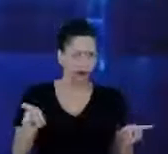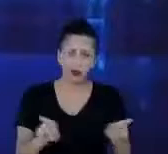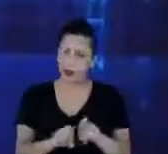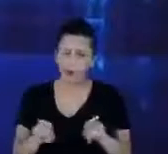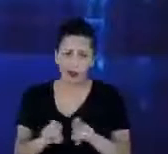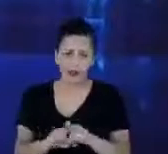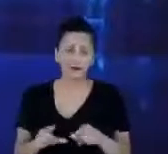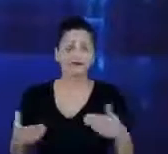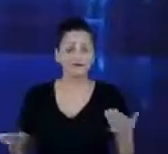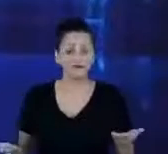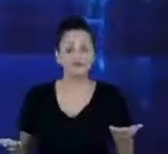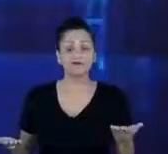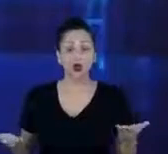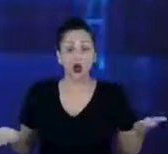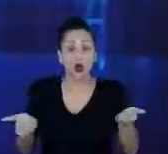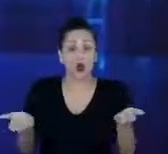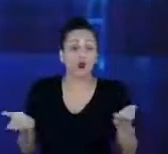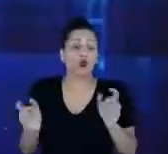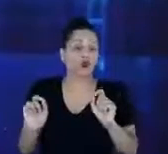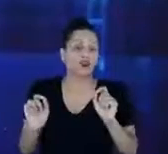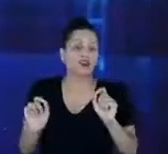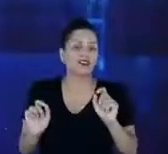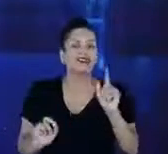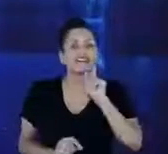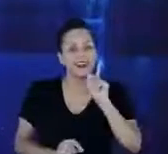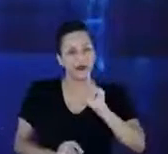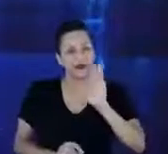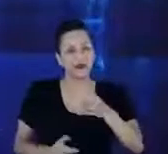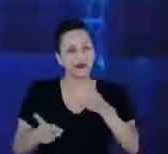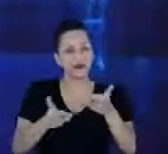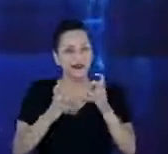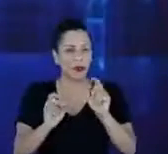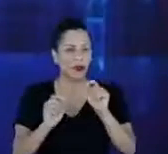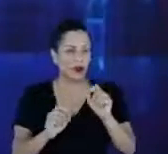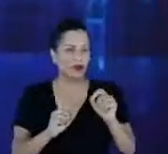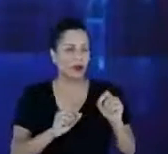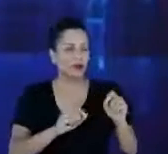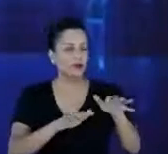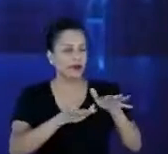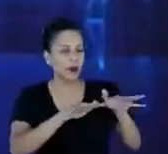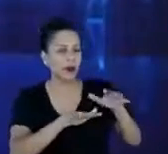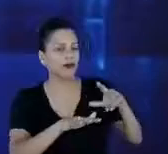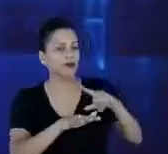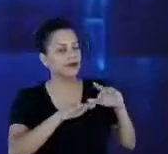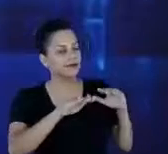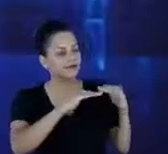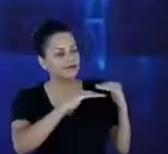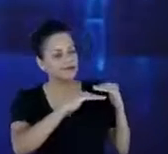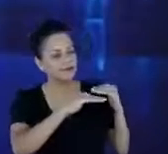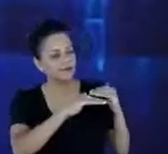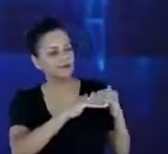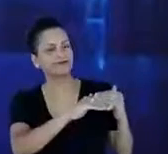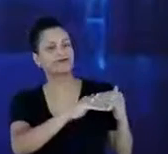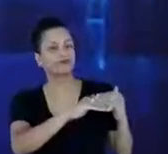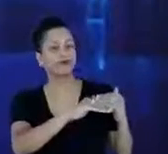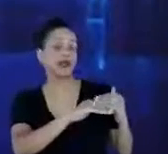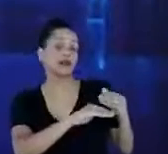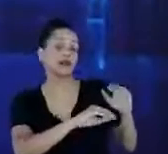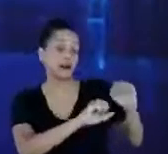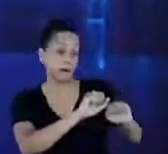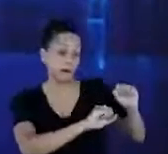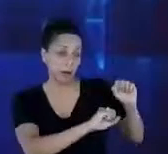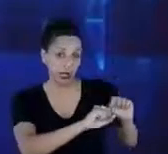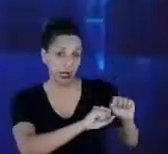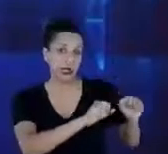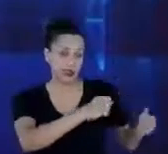então é hoje por exemplo nos Estados Unidos a gente tá vendo o movimento de consolidação entre os detentores de infraestrutura e